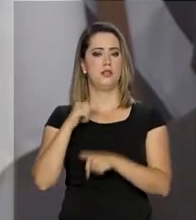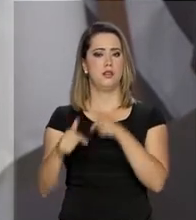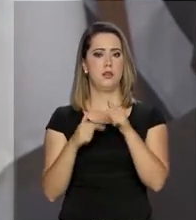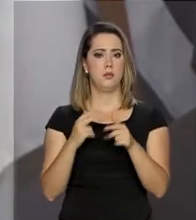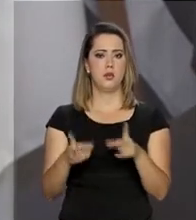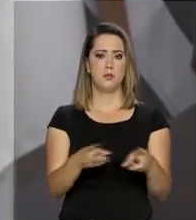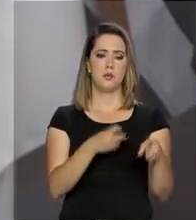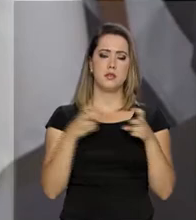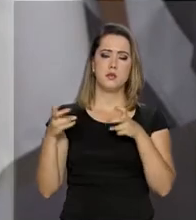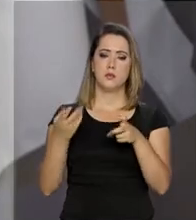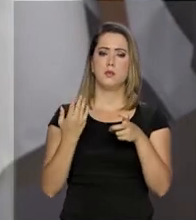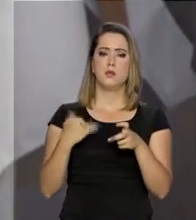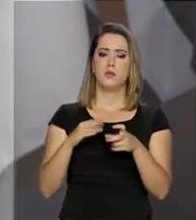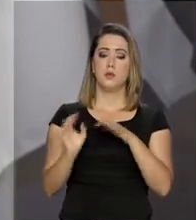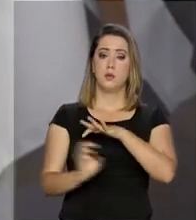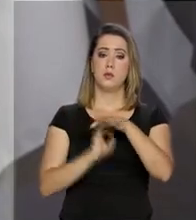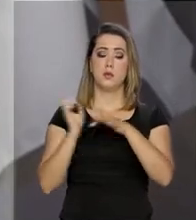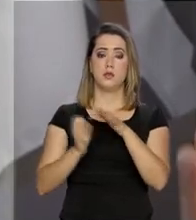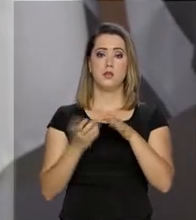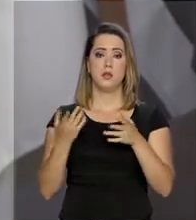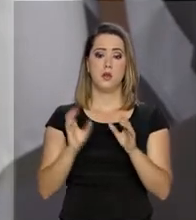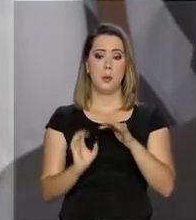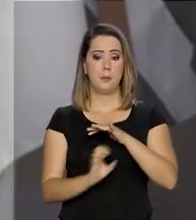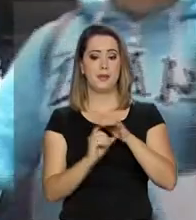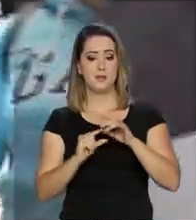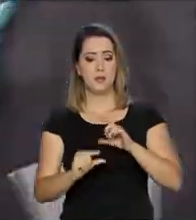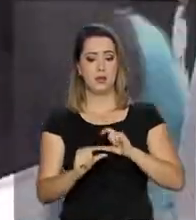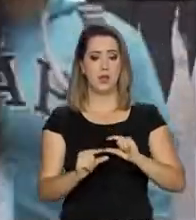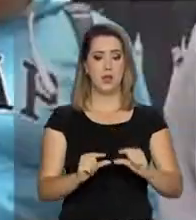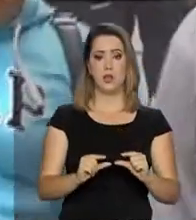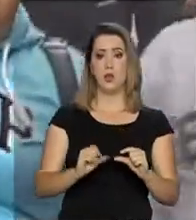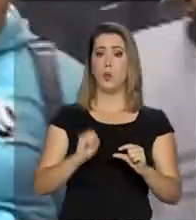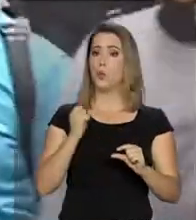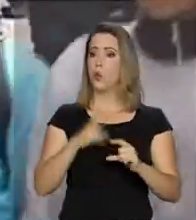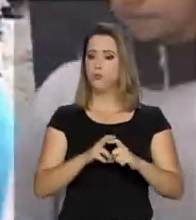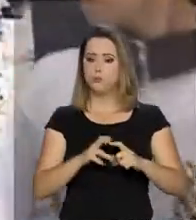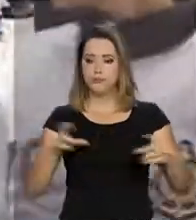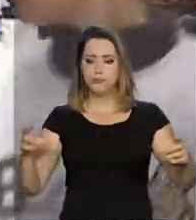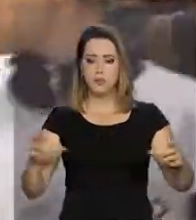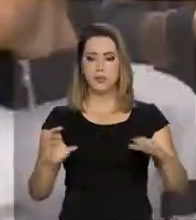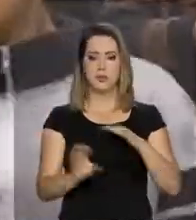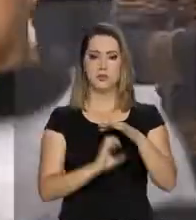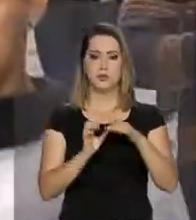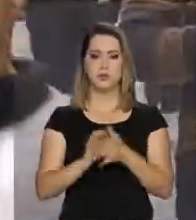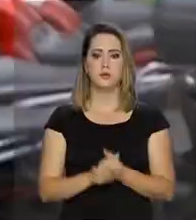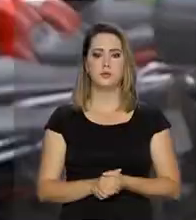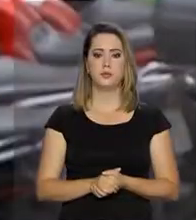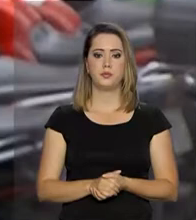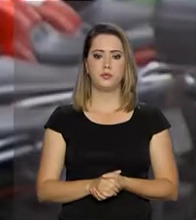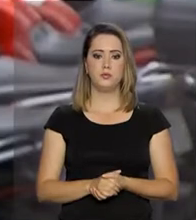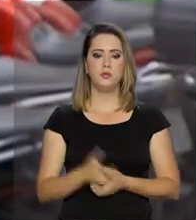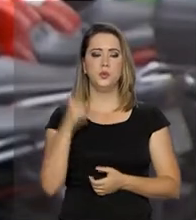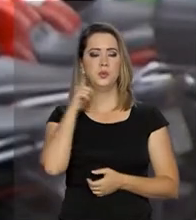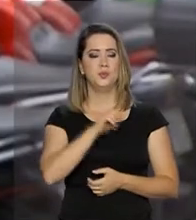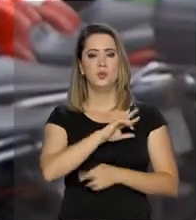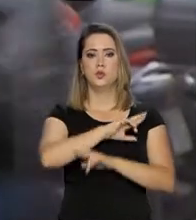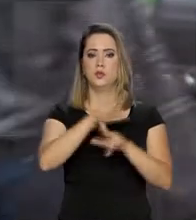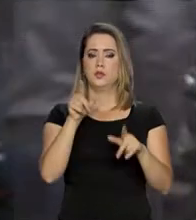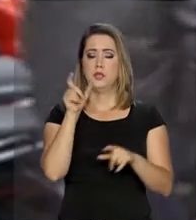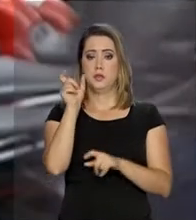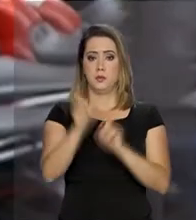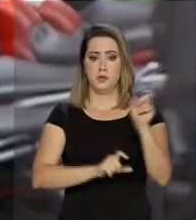previsibilidade ao empresário seja amigo ou seja de grande empresa é o que espera quem já enfrentou desemprego conheço bastante gente que foi